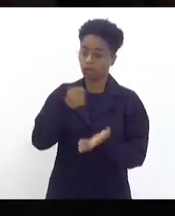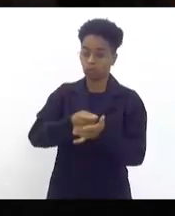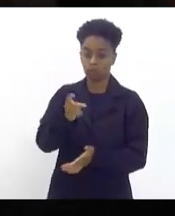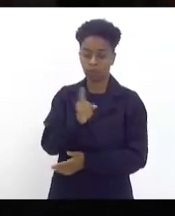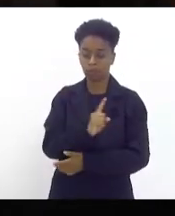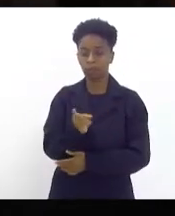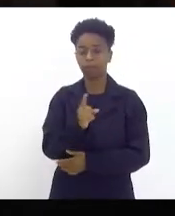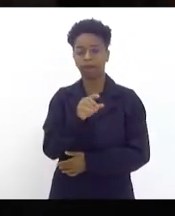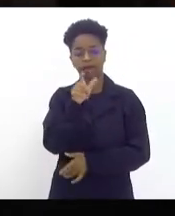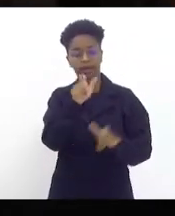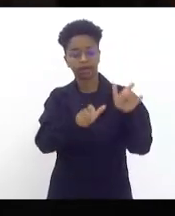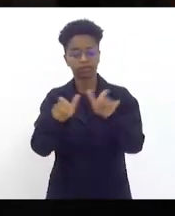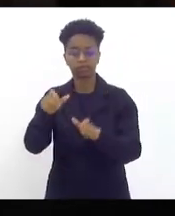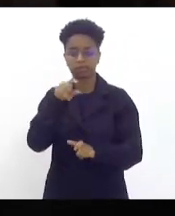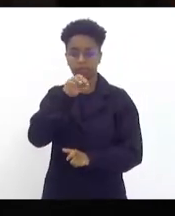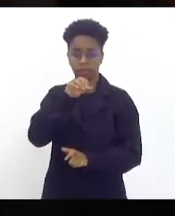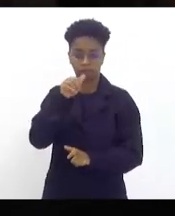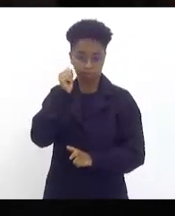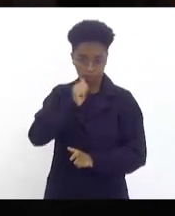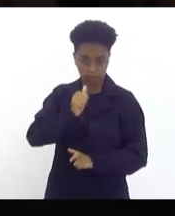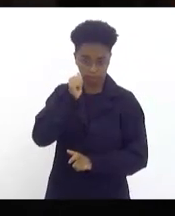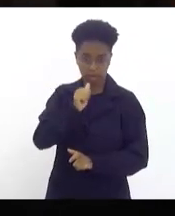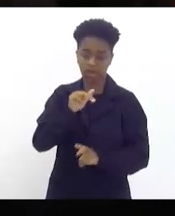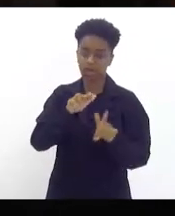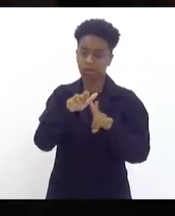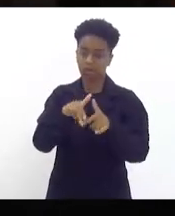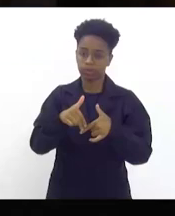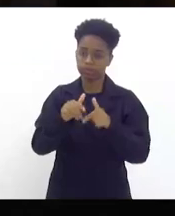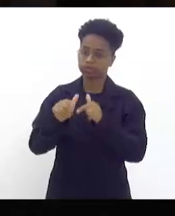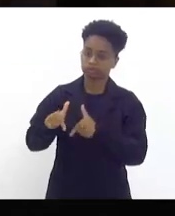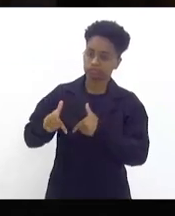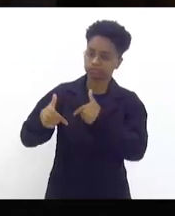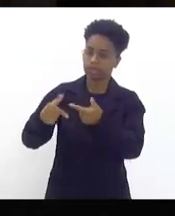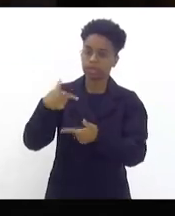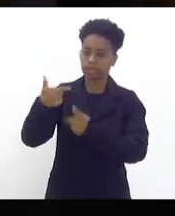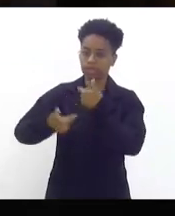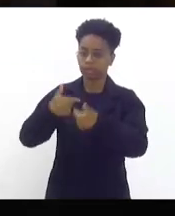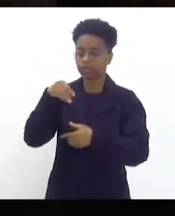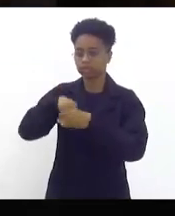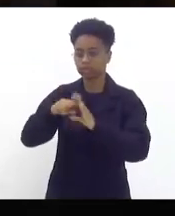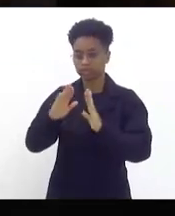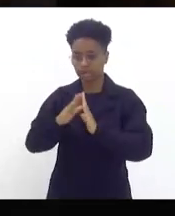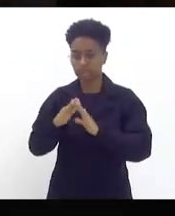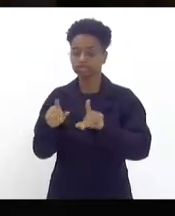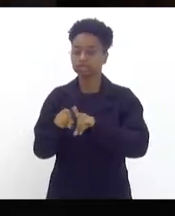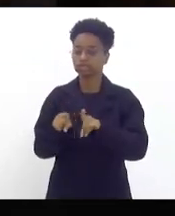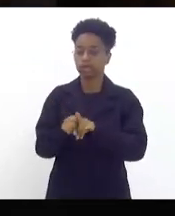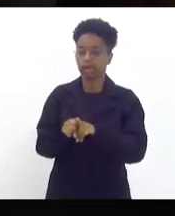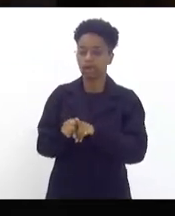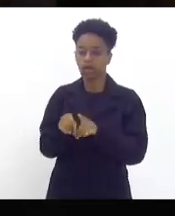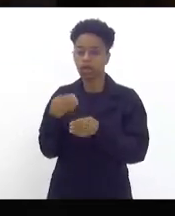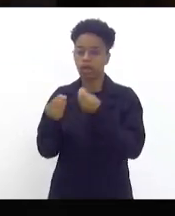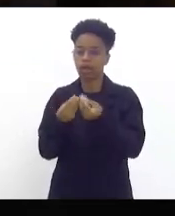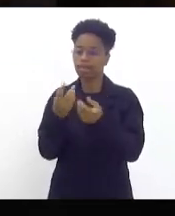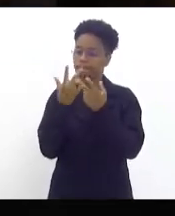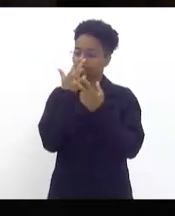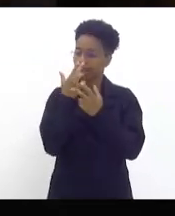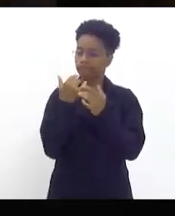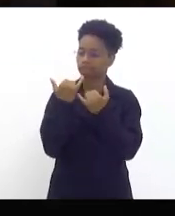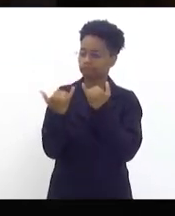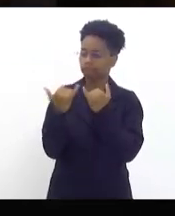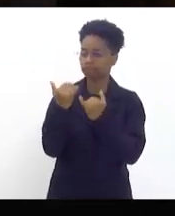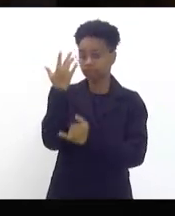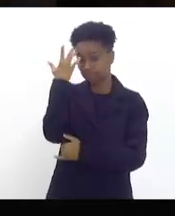é dessas mulheres por conta do cumprimento uma jornada de trabalho por conta da natureza desse trabalho trabalho